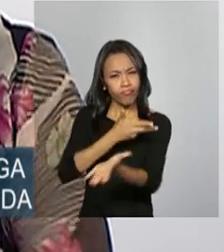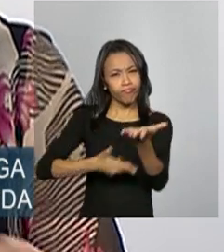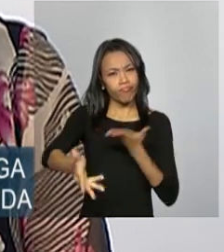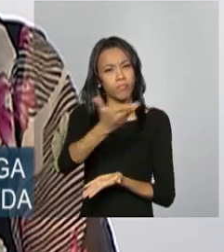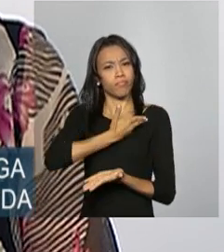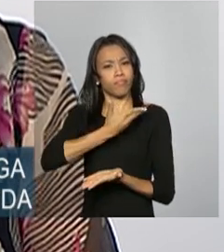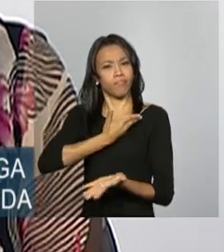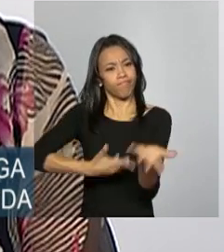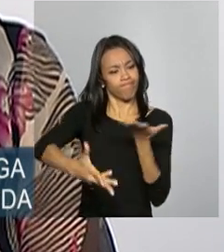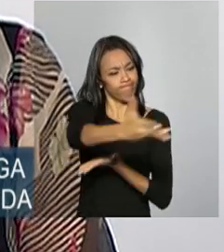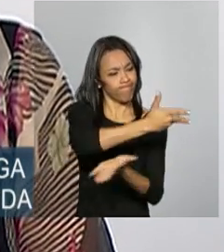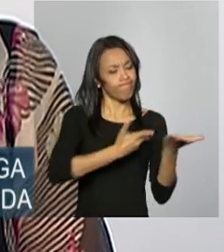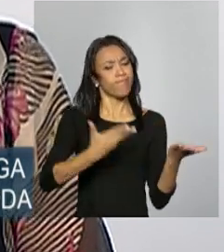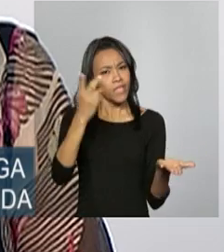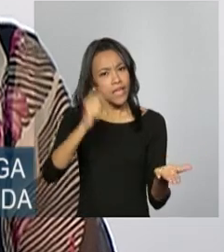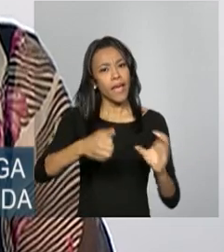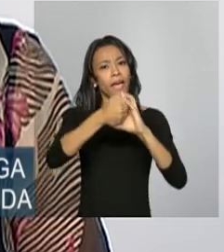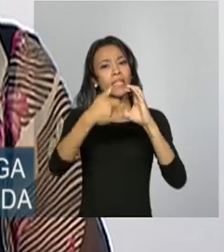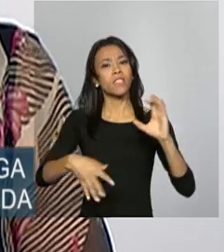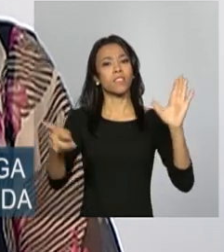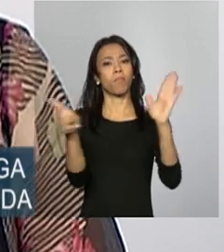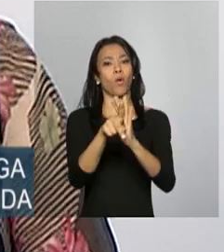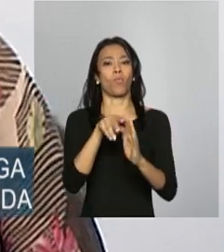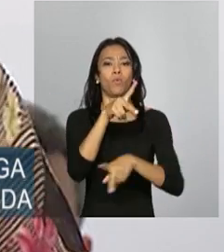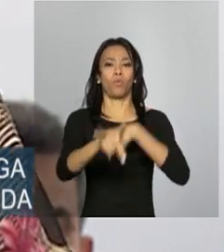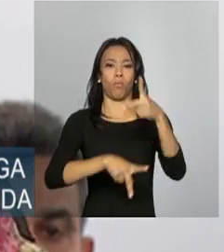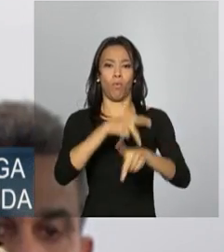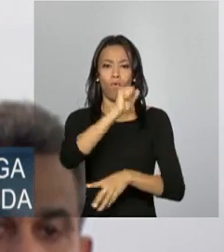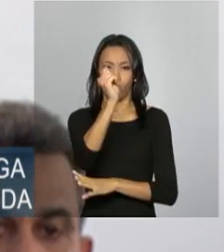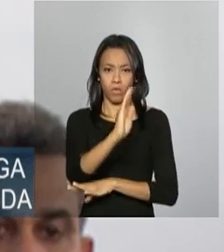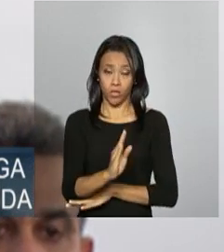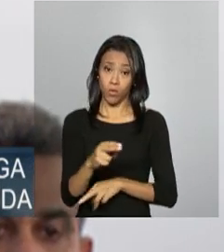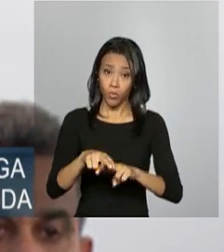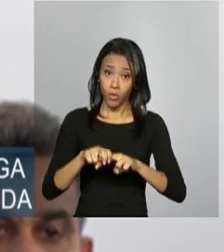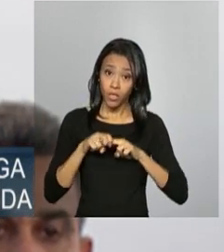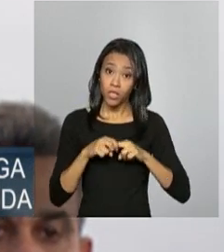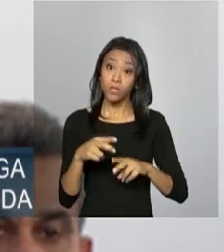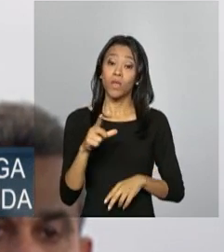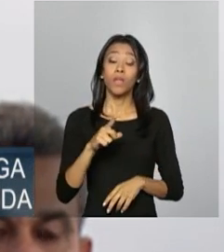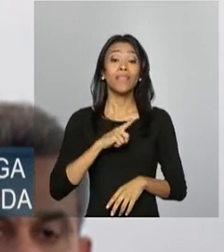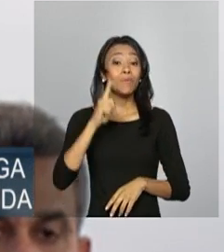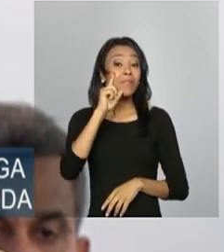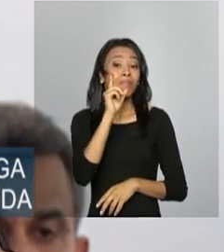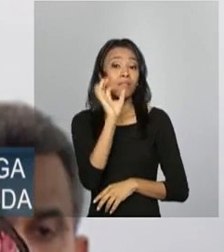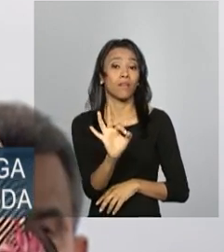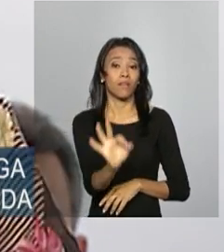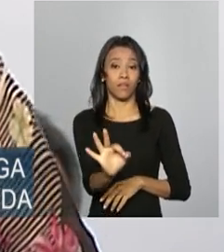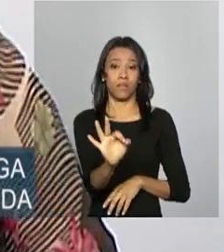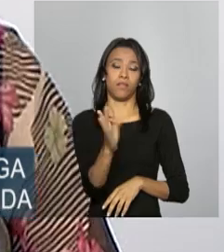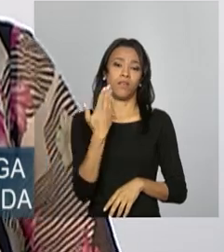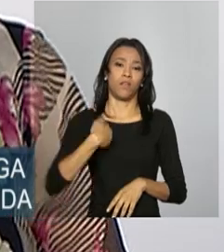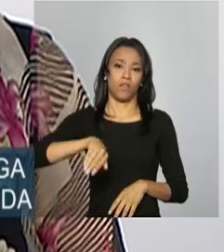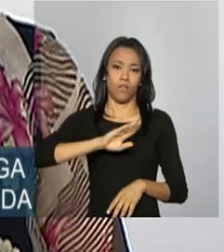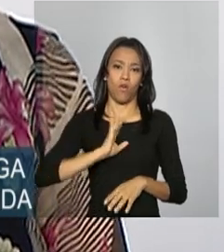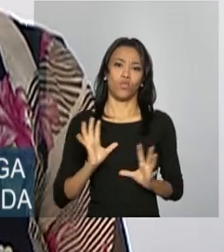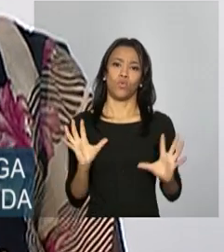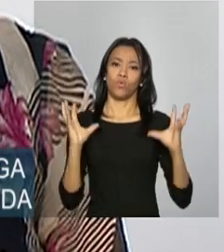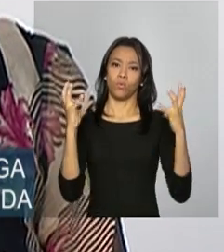foi característica do povo desse país. Por isso, eu tenho certeza que nós